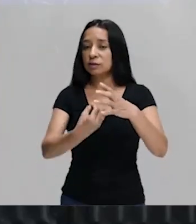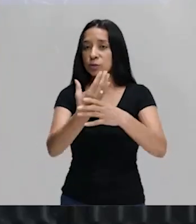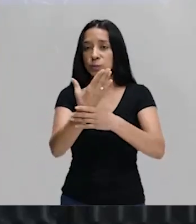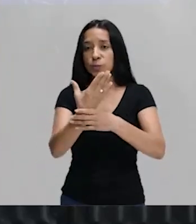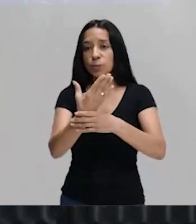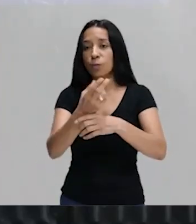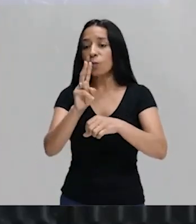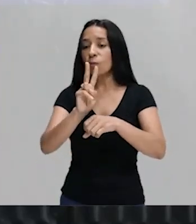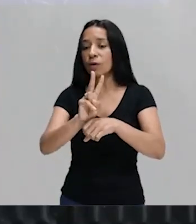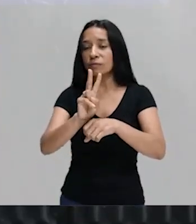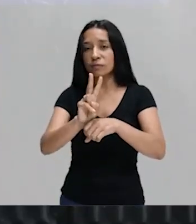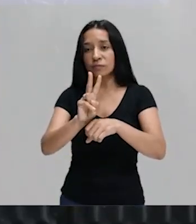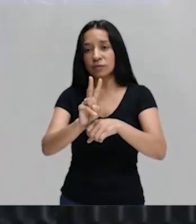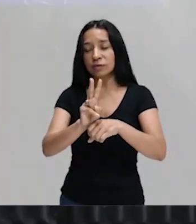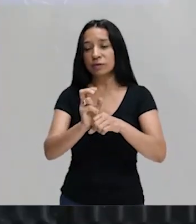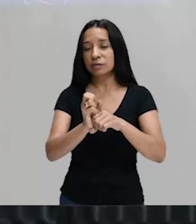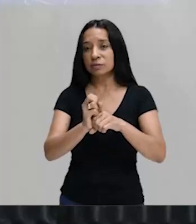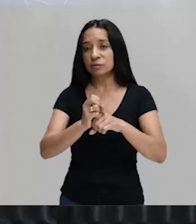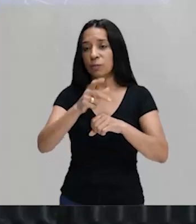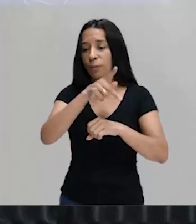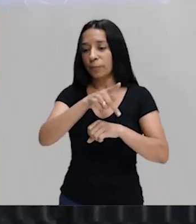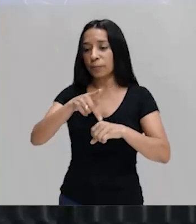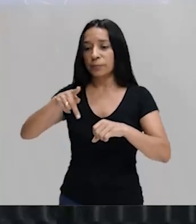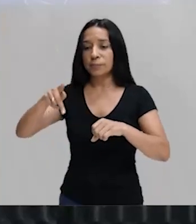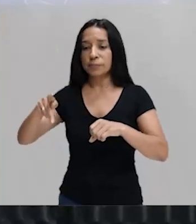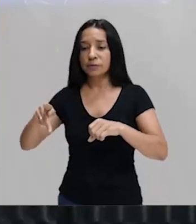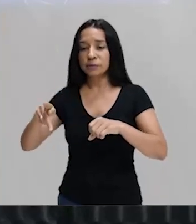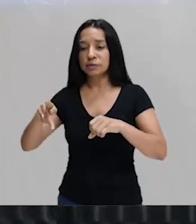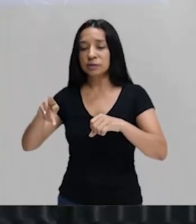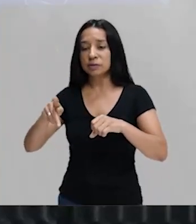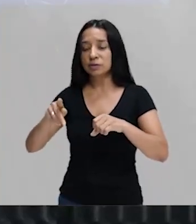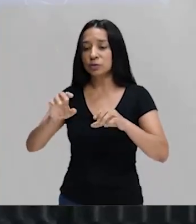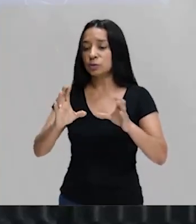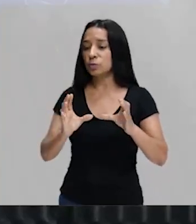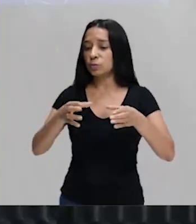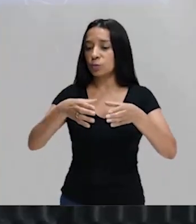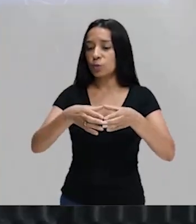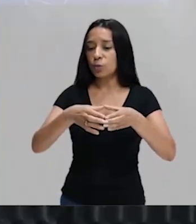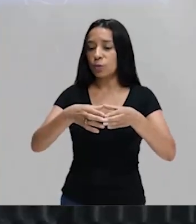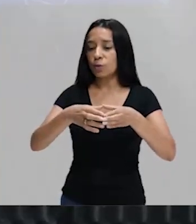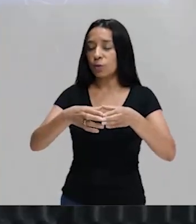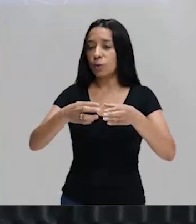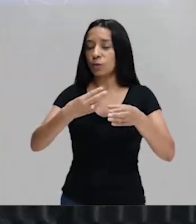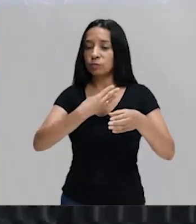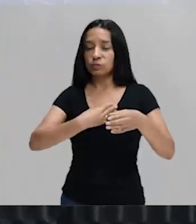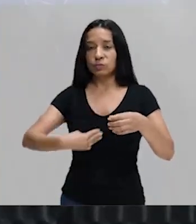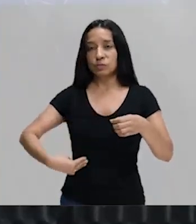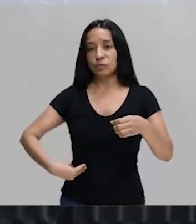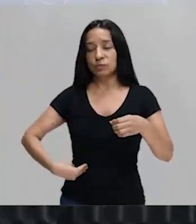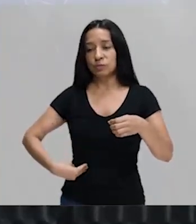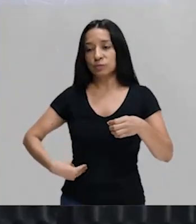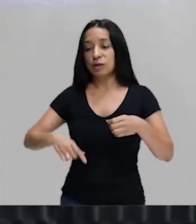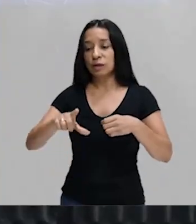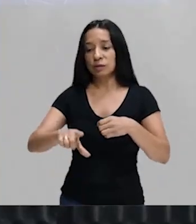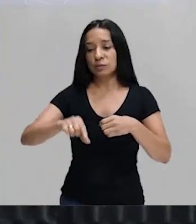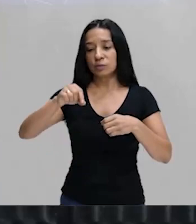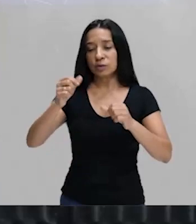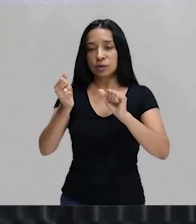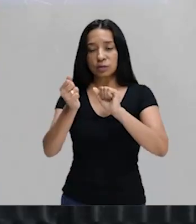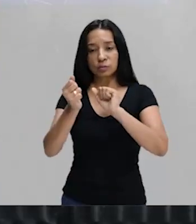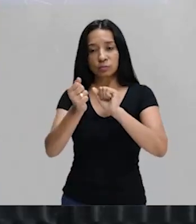de Ministros. Foi esse presidente do Conselho de Ministros que ele escolhia, juntamente com o seu